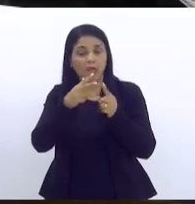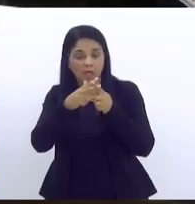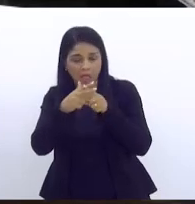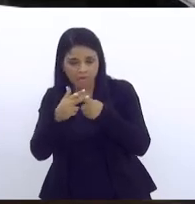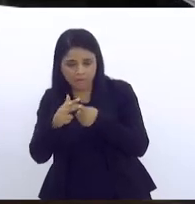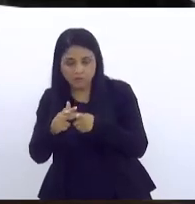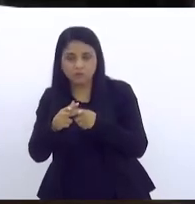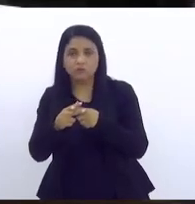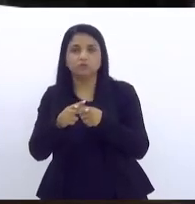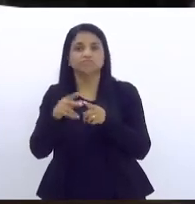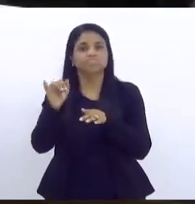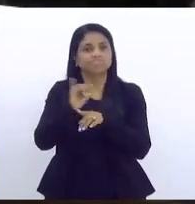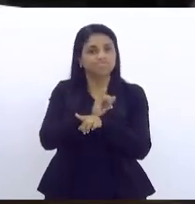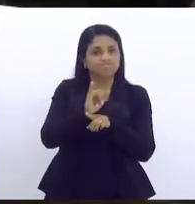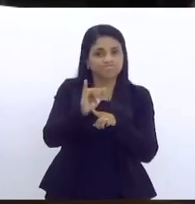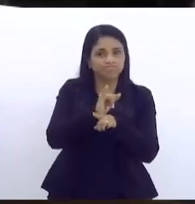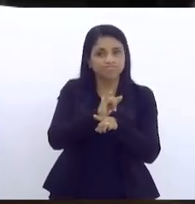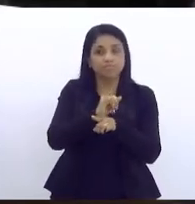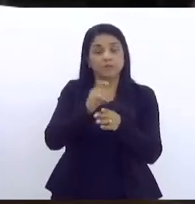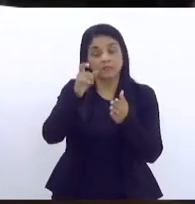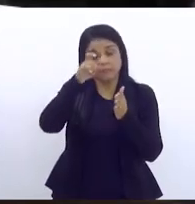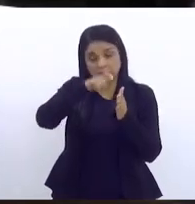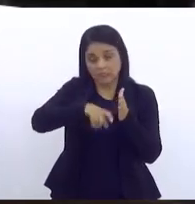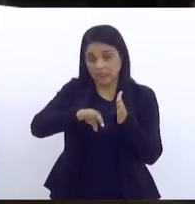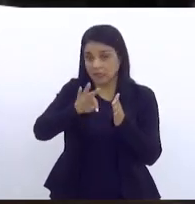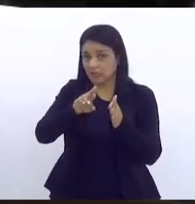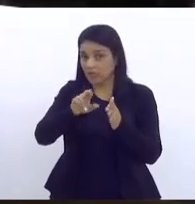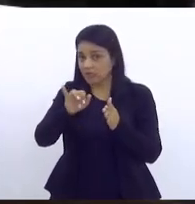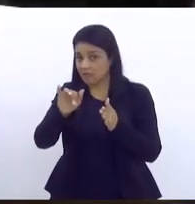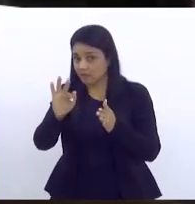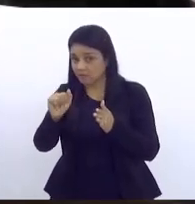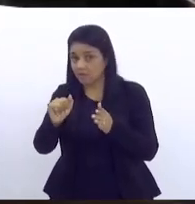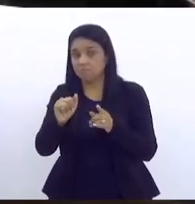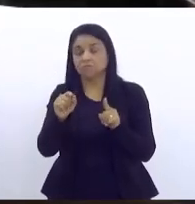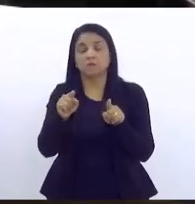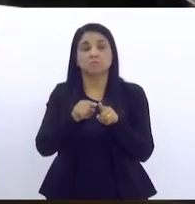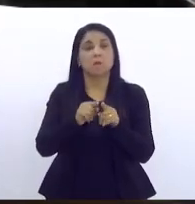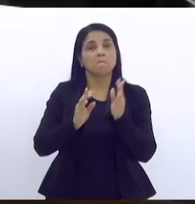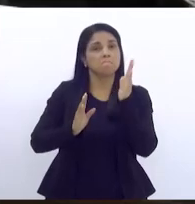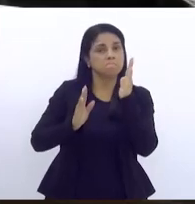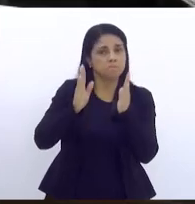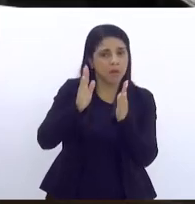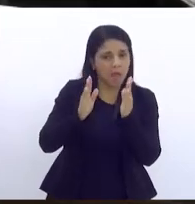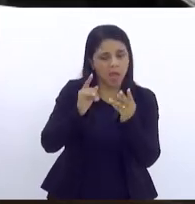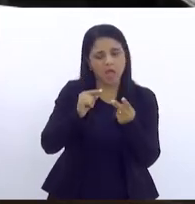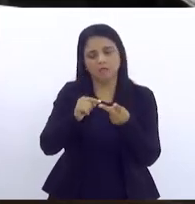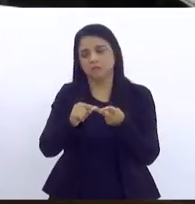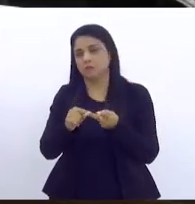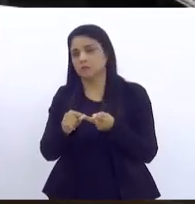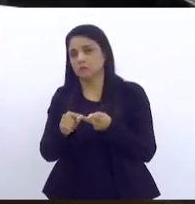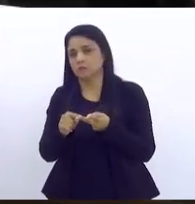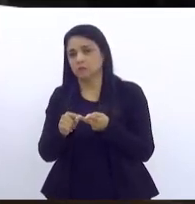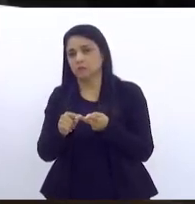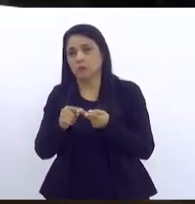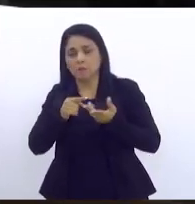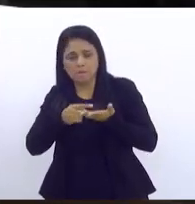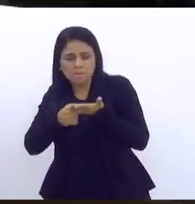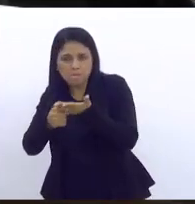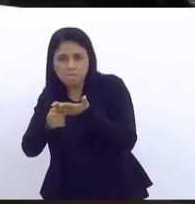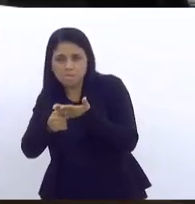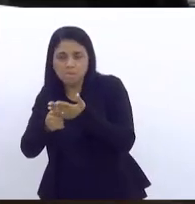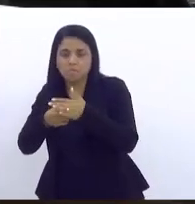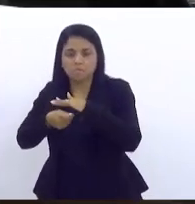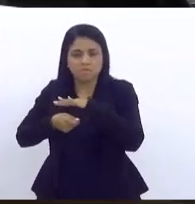várias formas tarifa é uma delas mas prazo é outra opção eh eh eh tem repactuação de outros